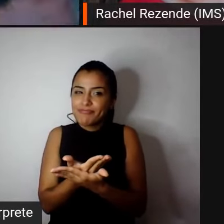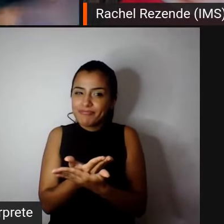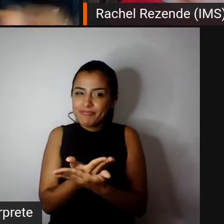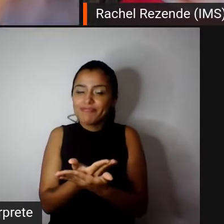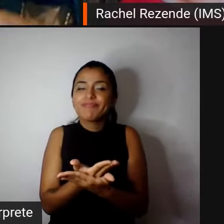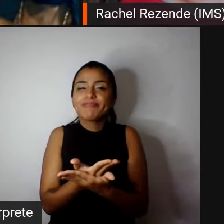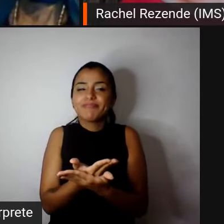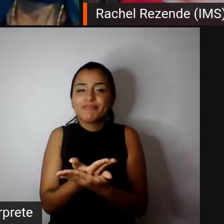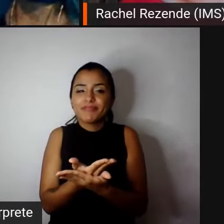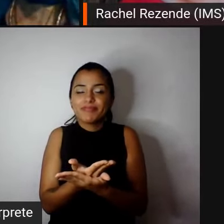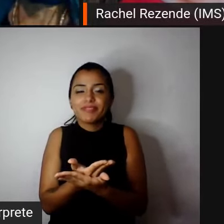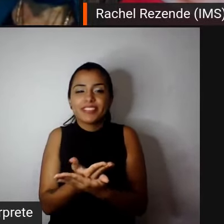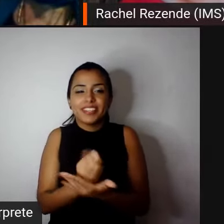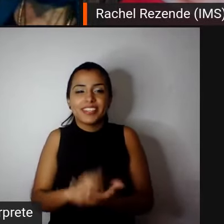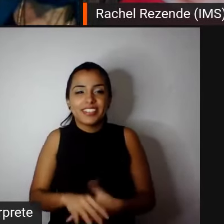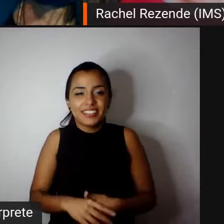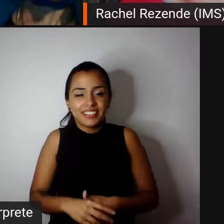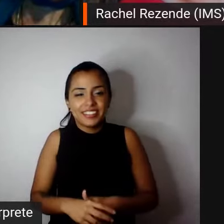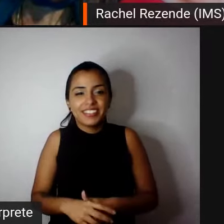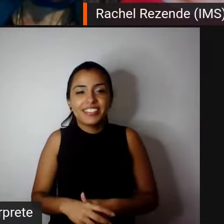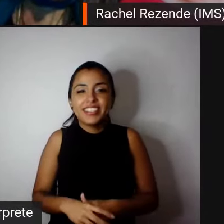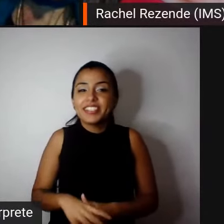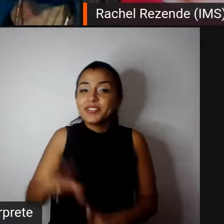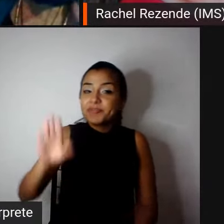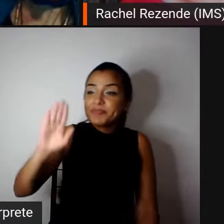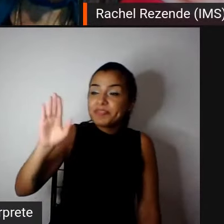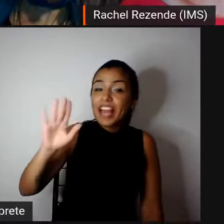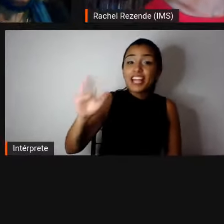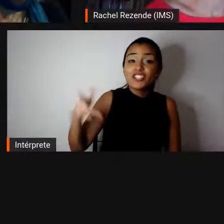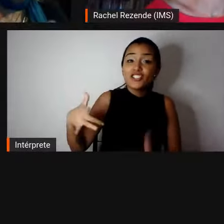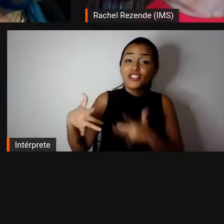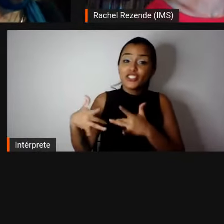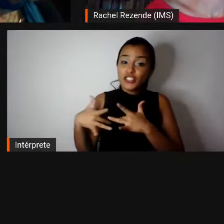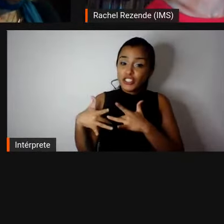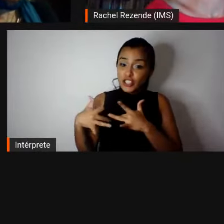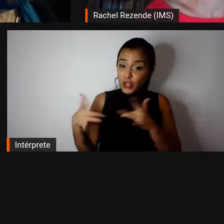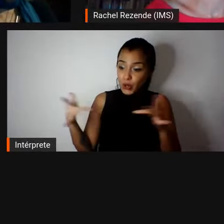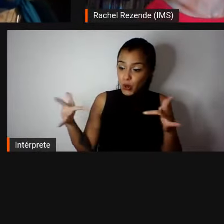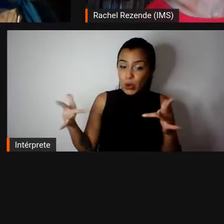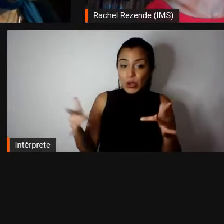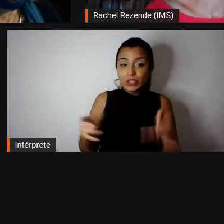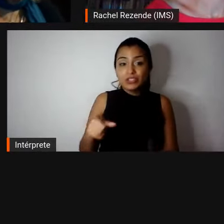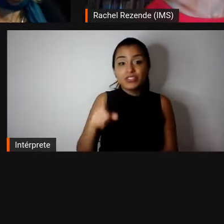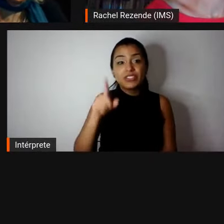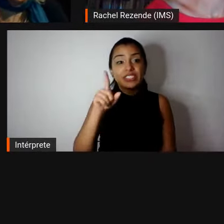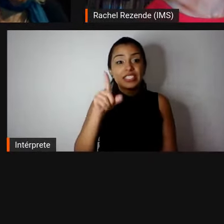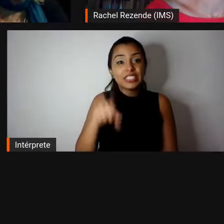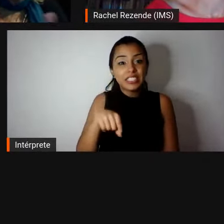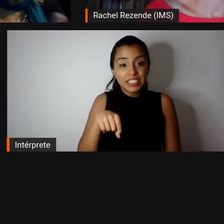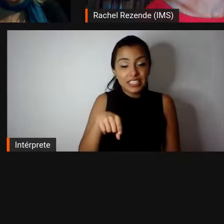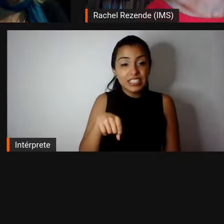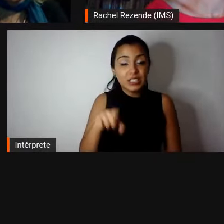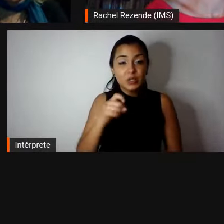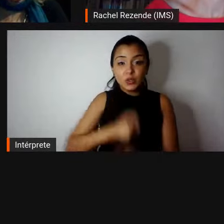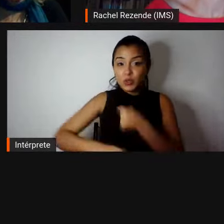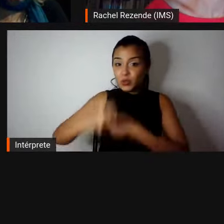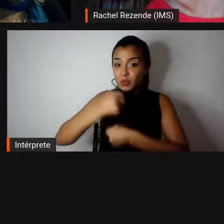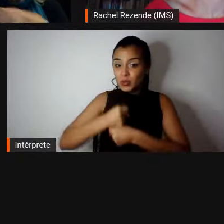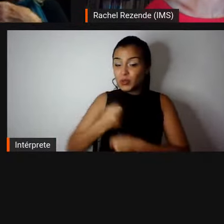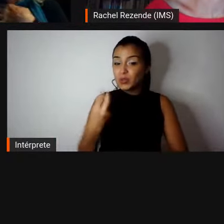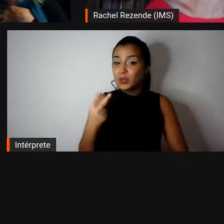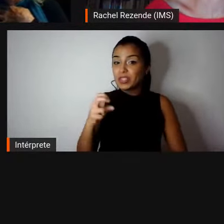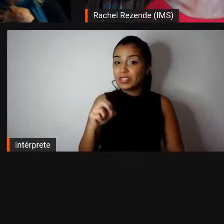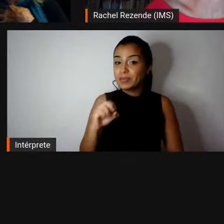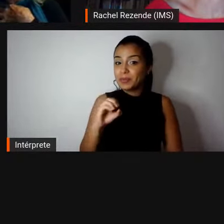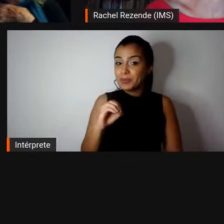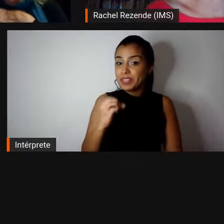encerrarmos... Burger, generoso foi ter entrado em 2003 com vocês, porque